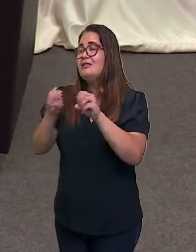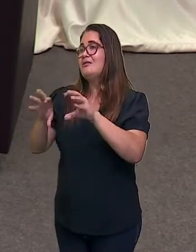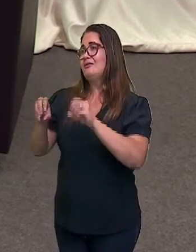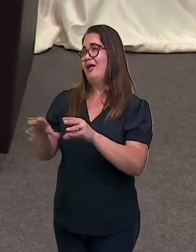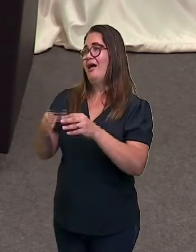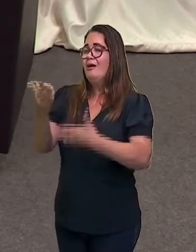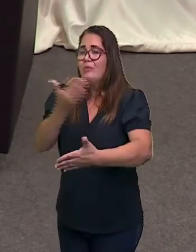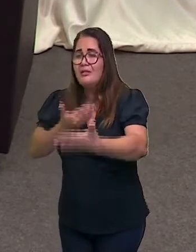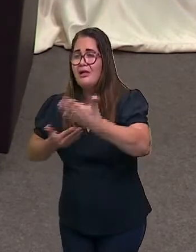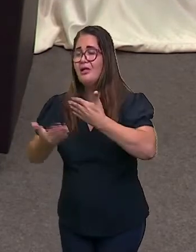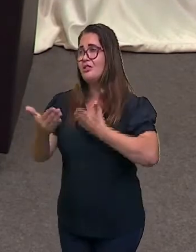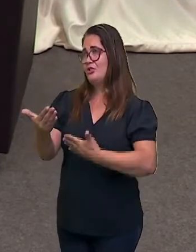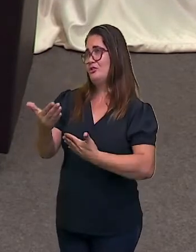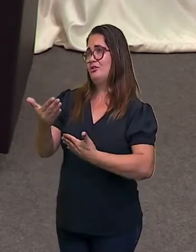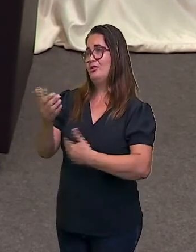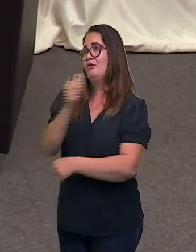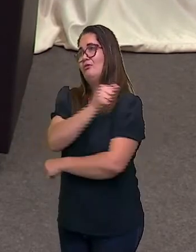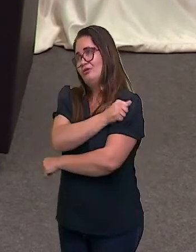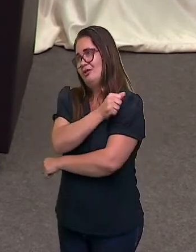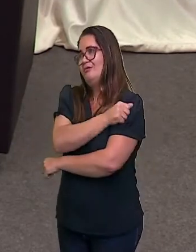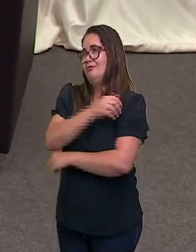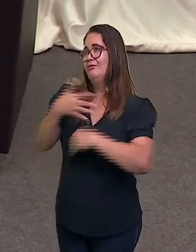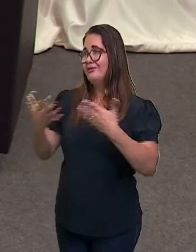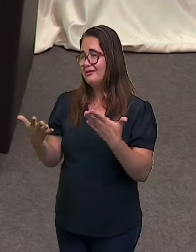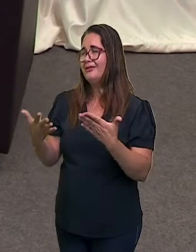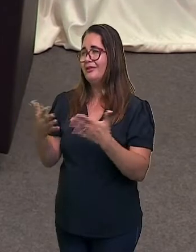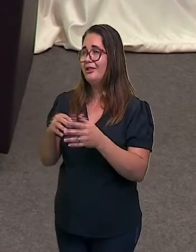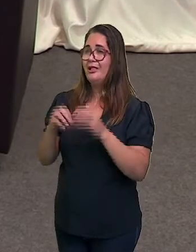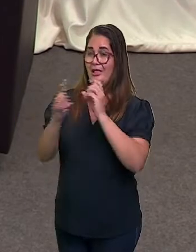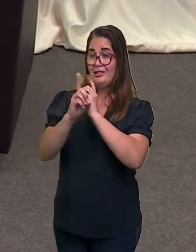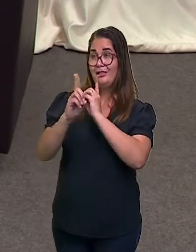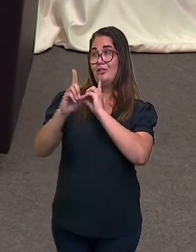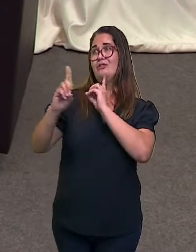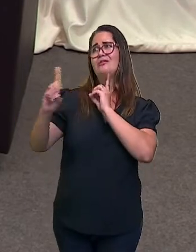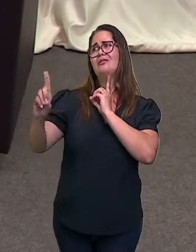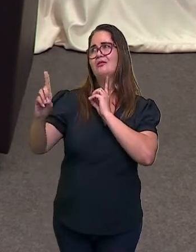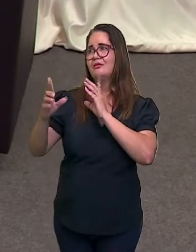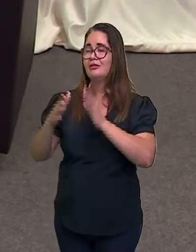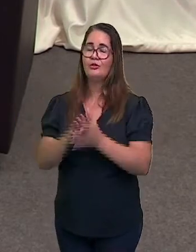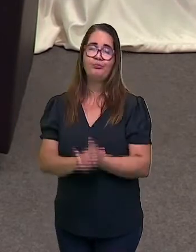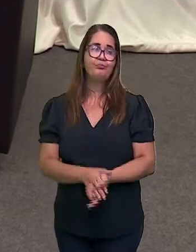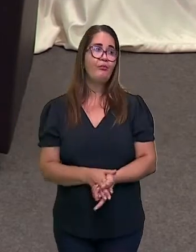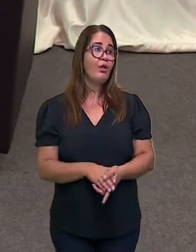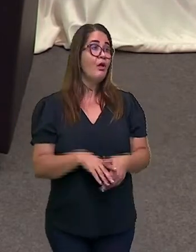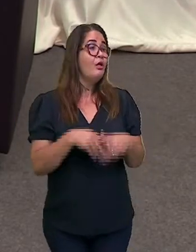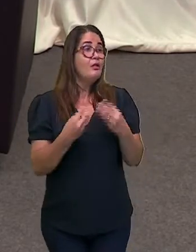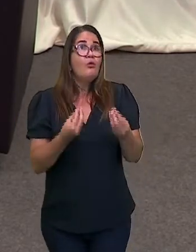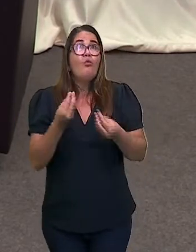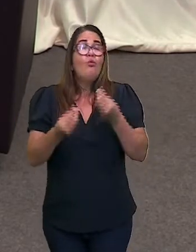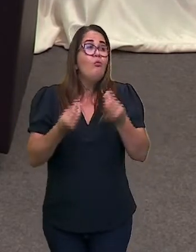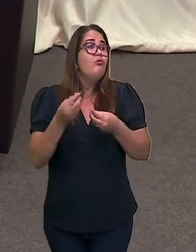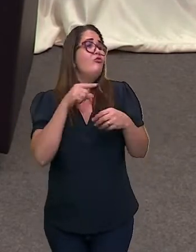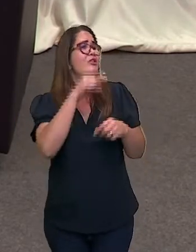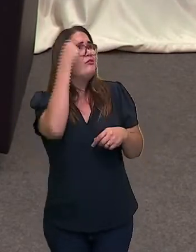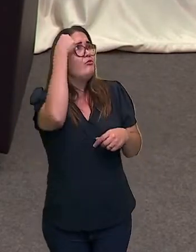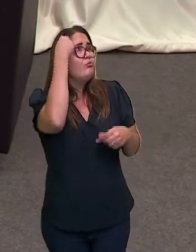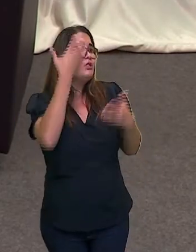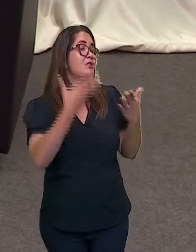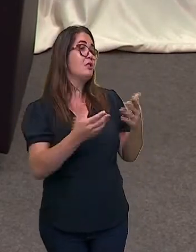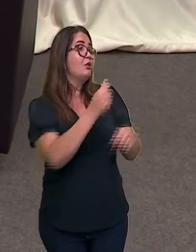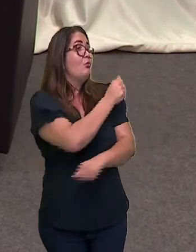para interagir com os alunos. E como que você acha que o aluno ficou diante dessa